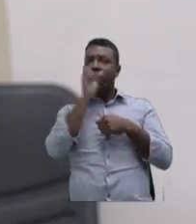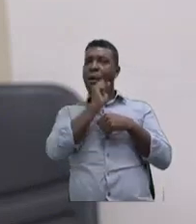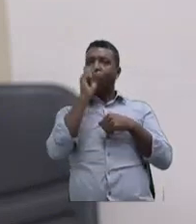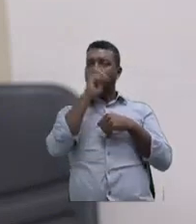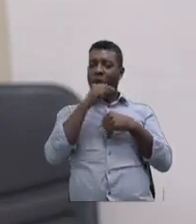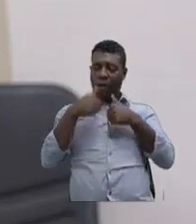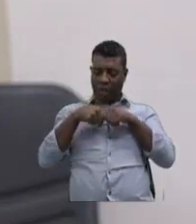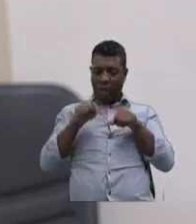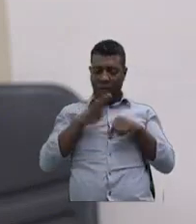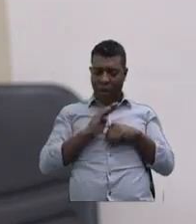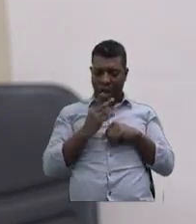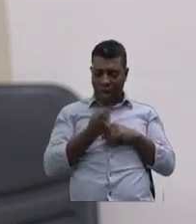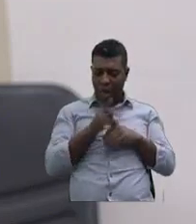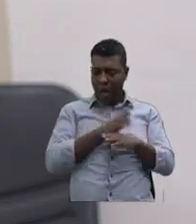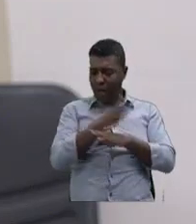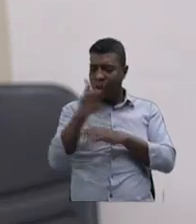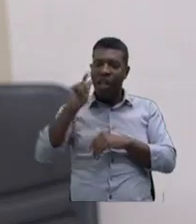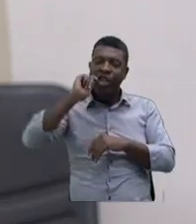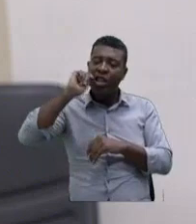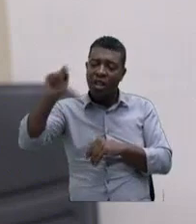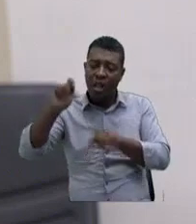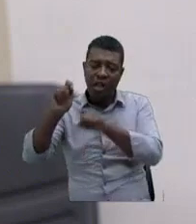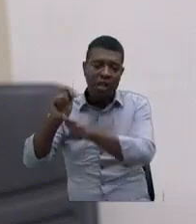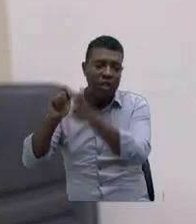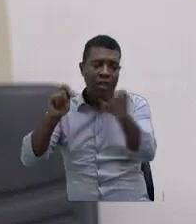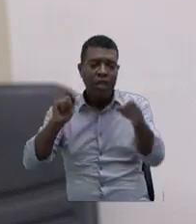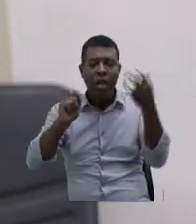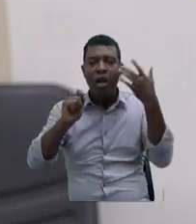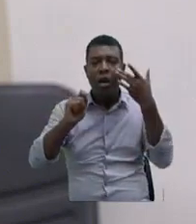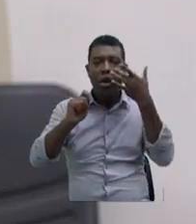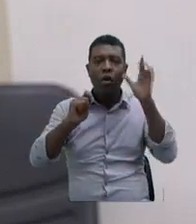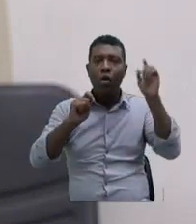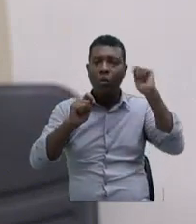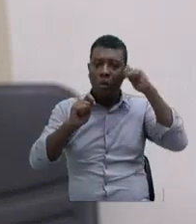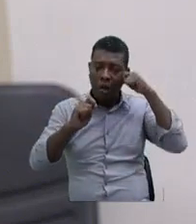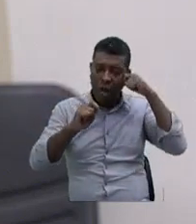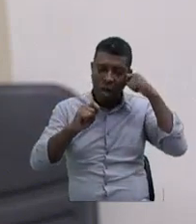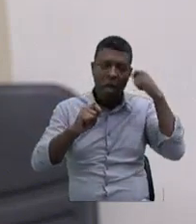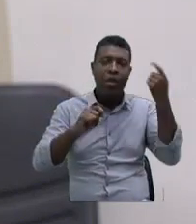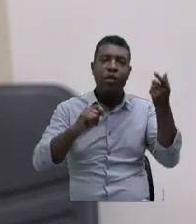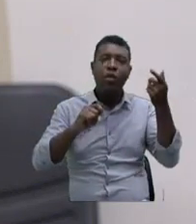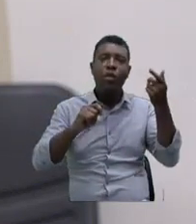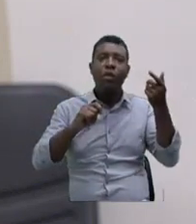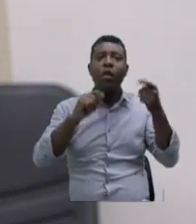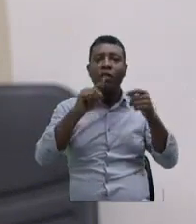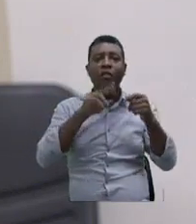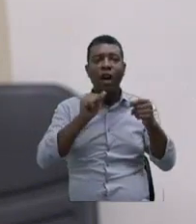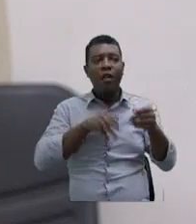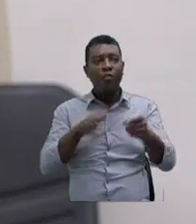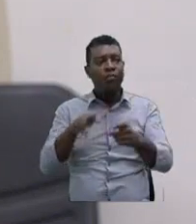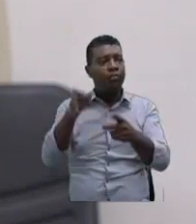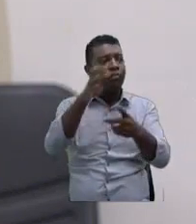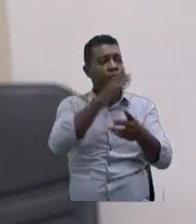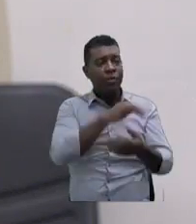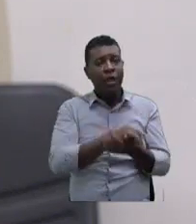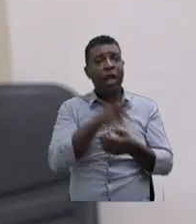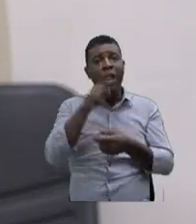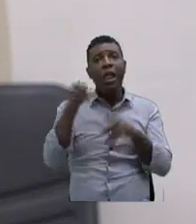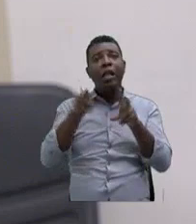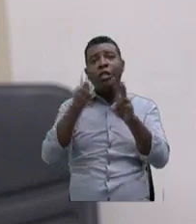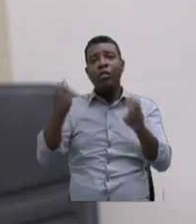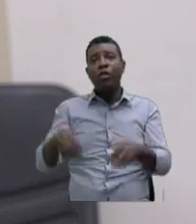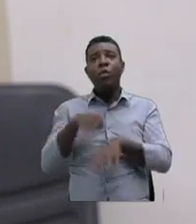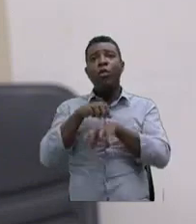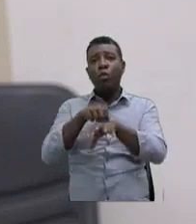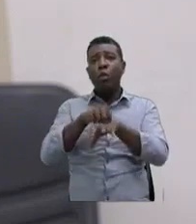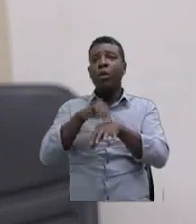Ouro Preto, nos restaurantes. Então, a gente está em parceria com a Embratur no que se refere ao turismo